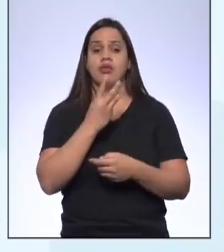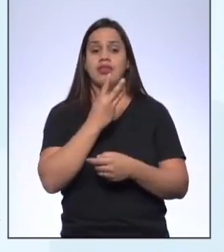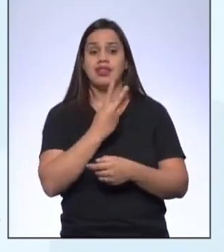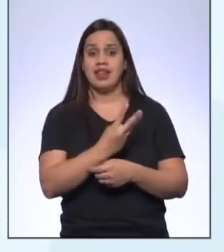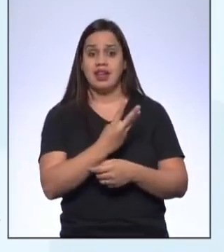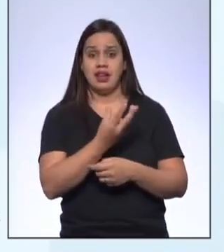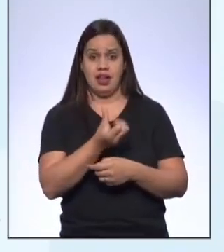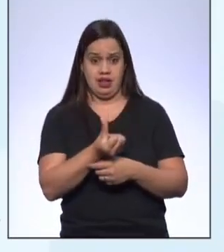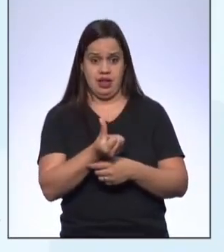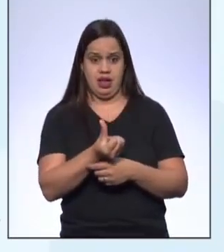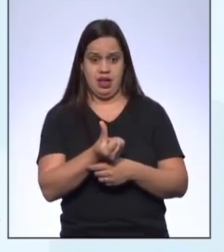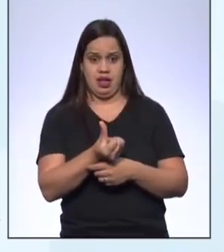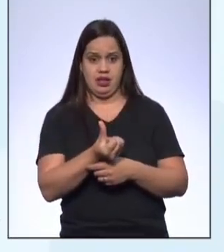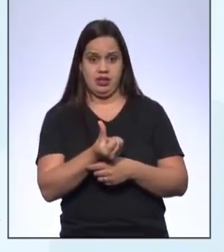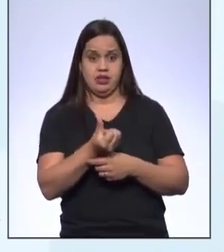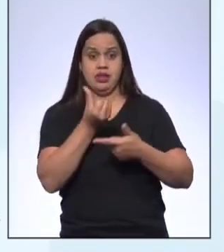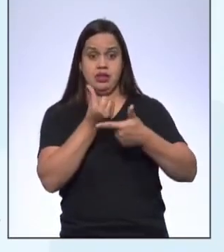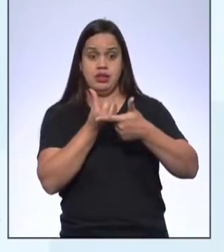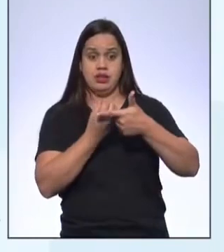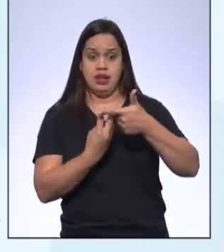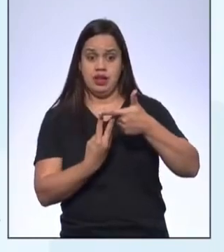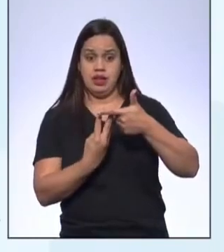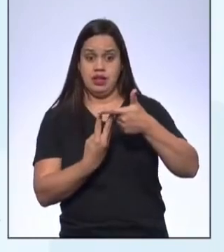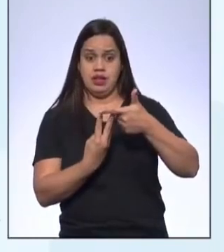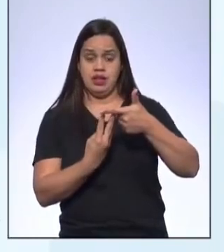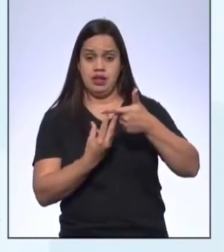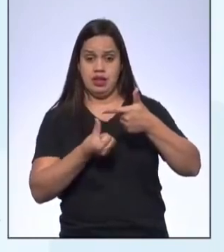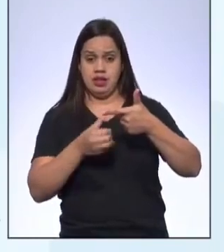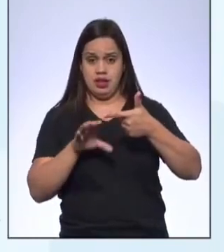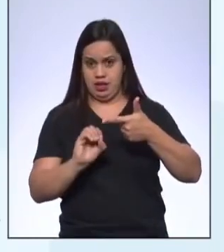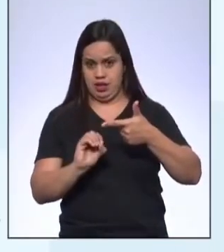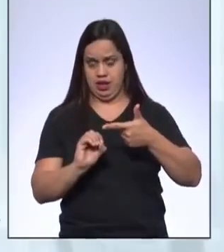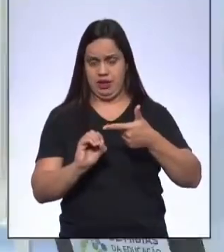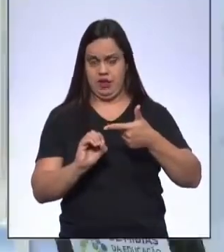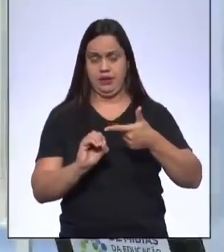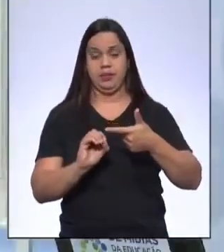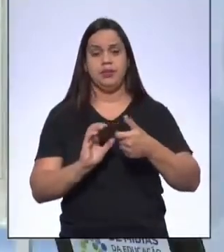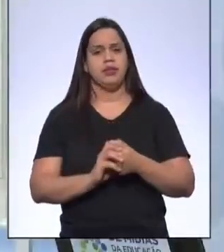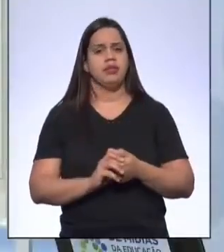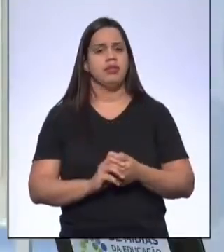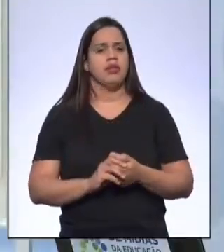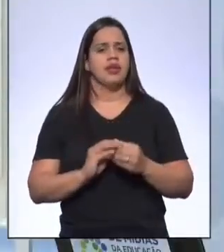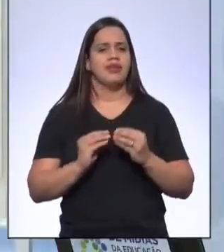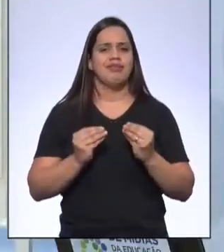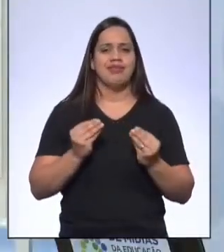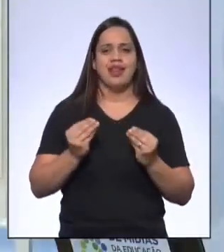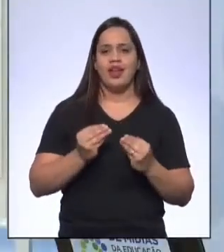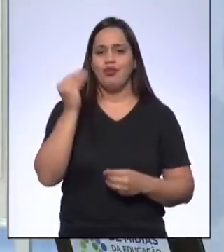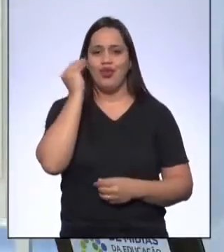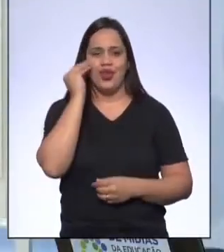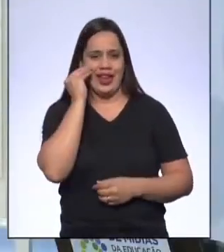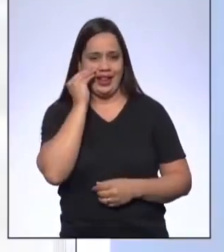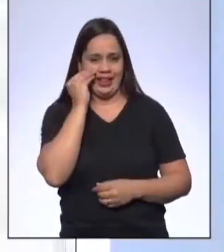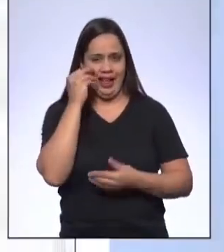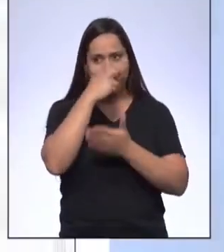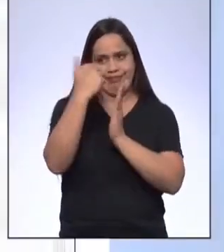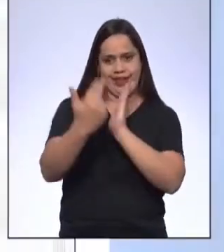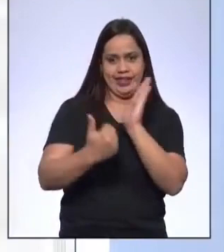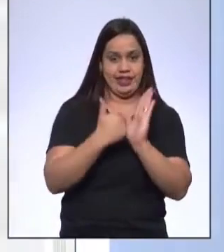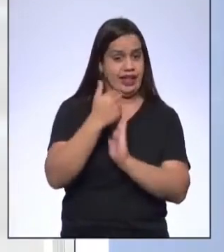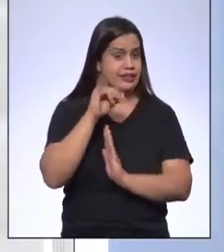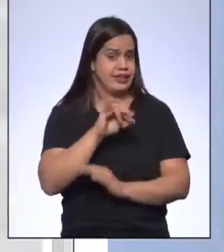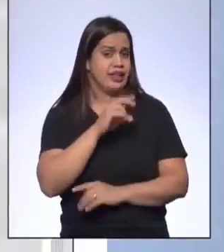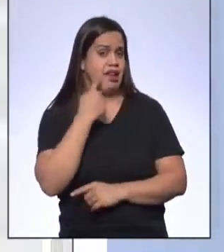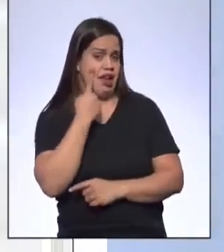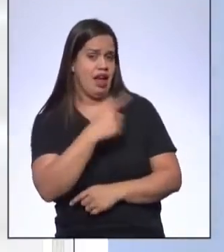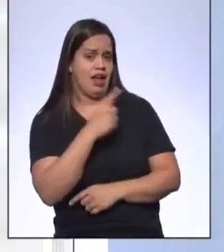360. Vou até tentar desenhar isso. Se alguém reclamar, eu não vou nem comentar, porque